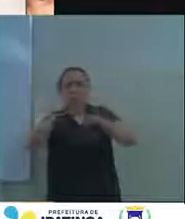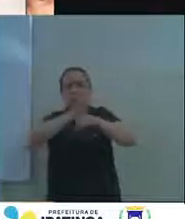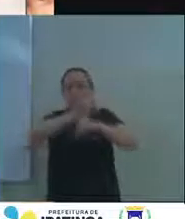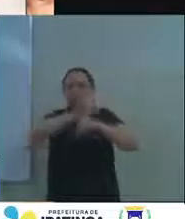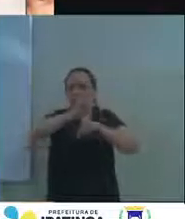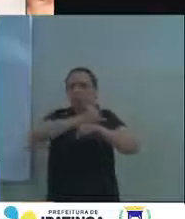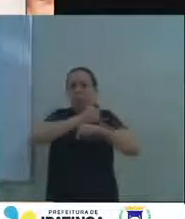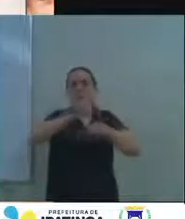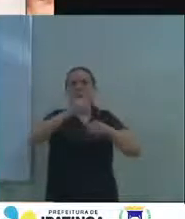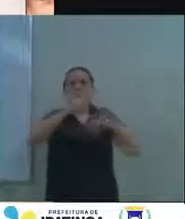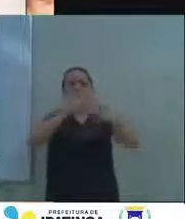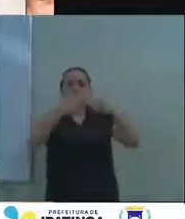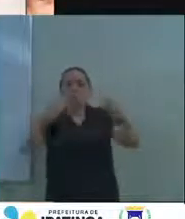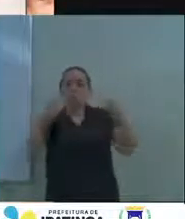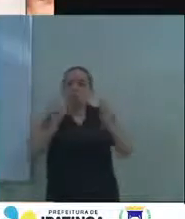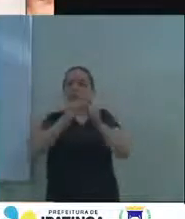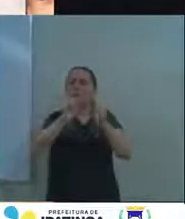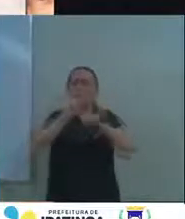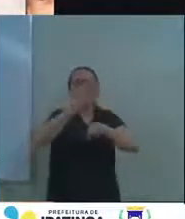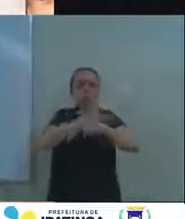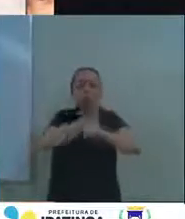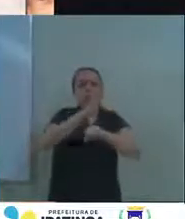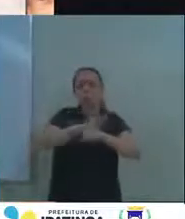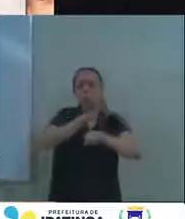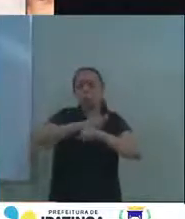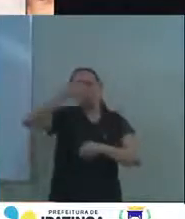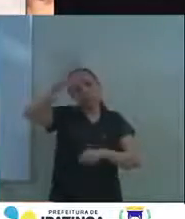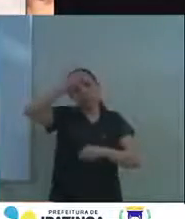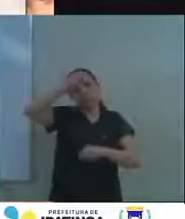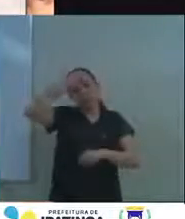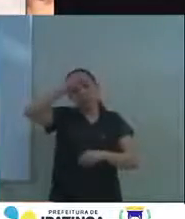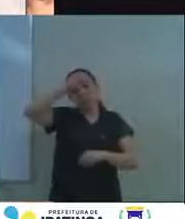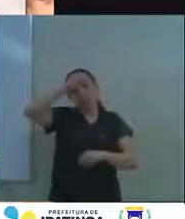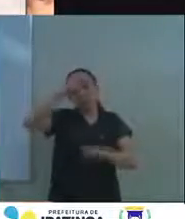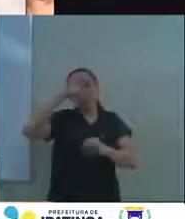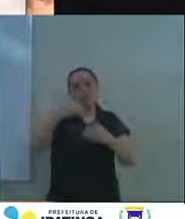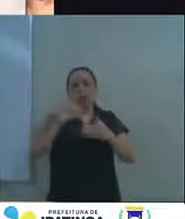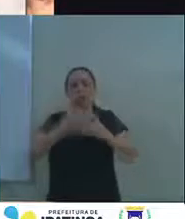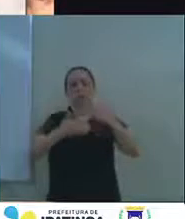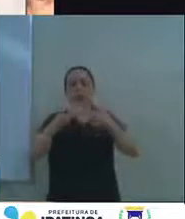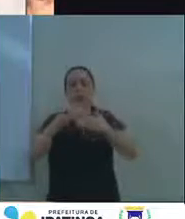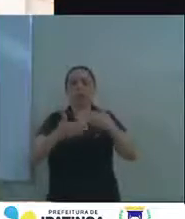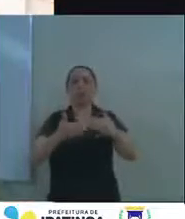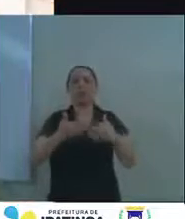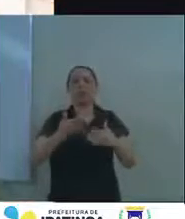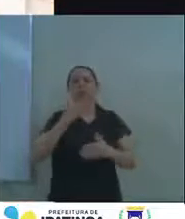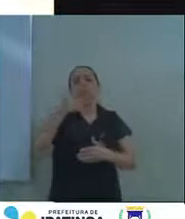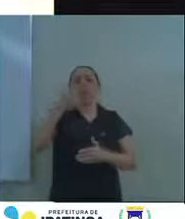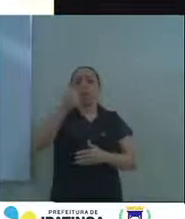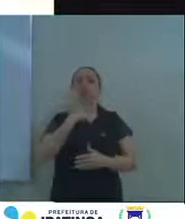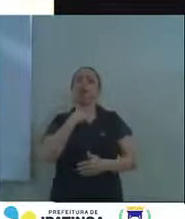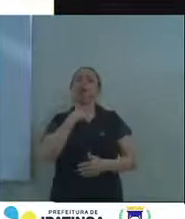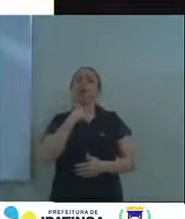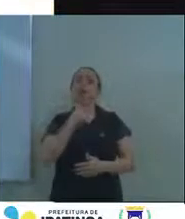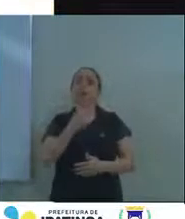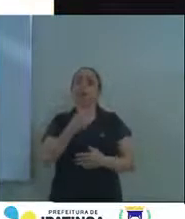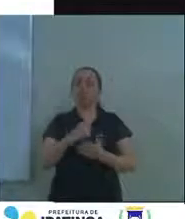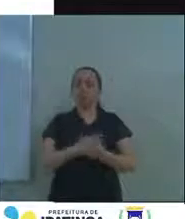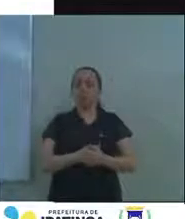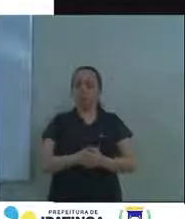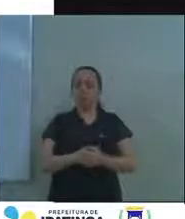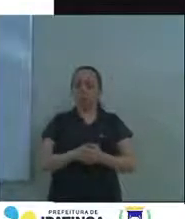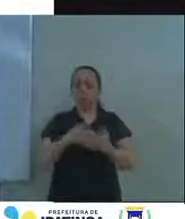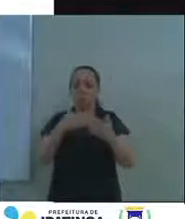que a gente pode utilizar no tratamento de voz. O que que acontece? Todo e